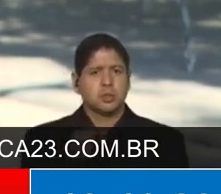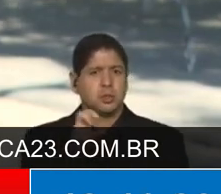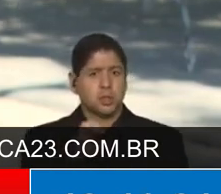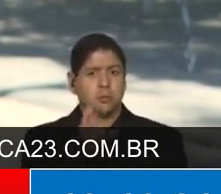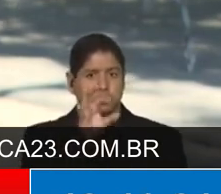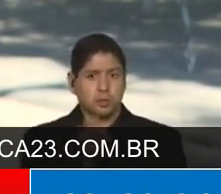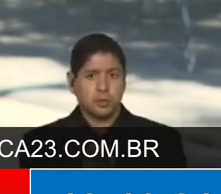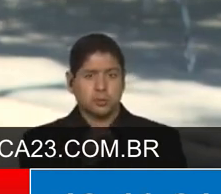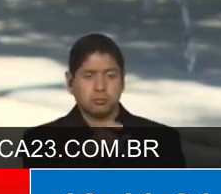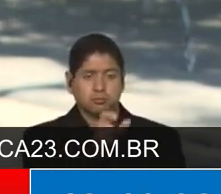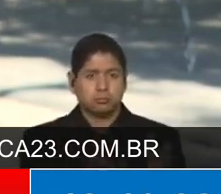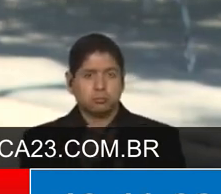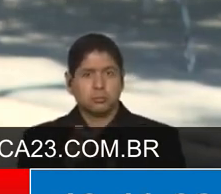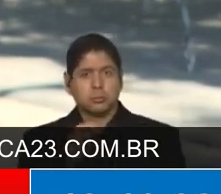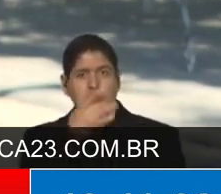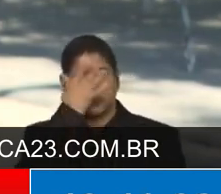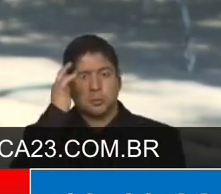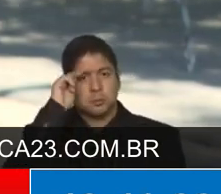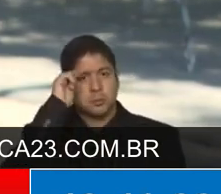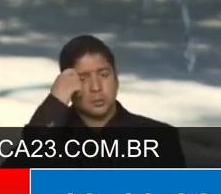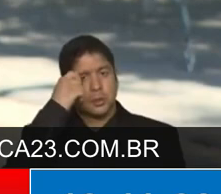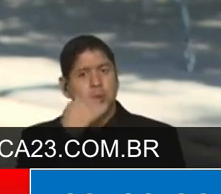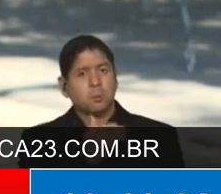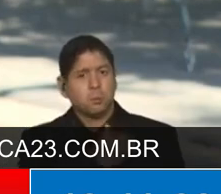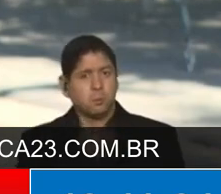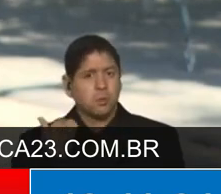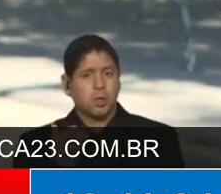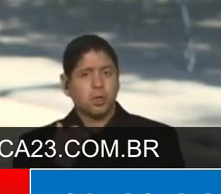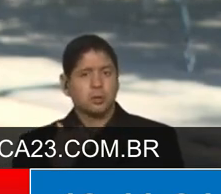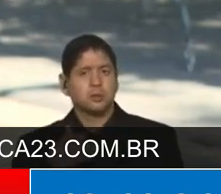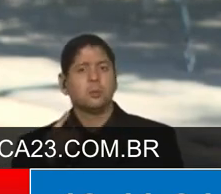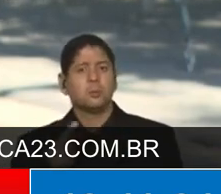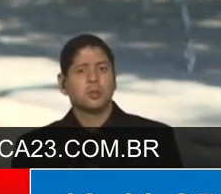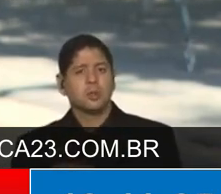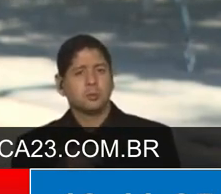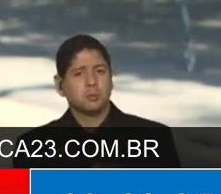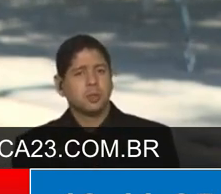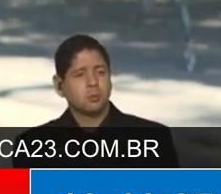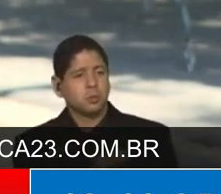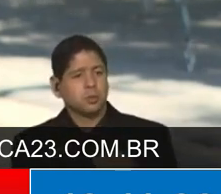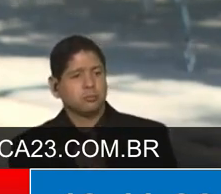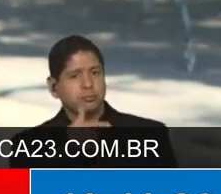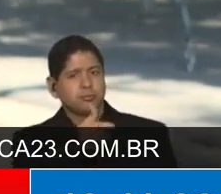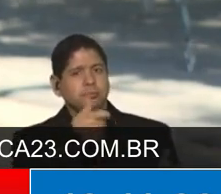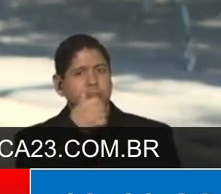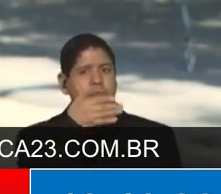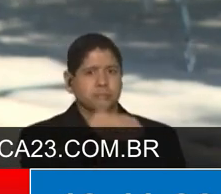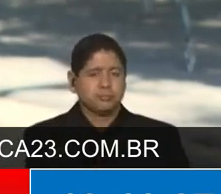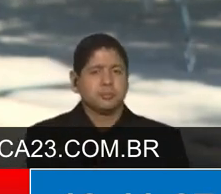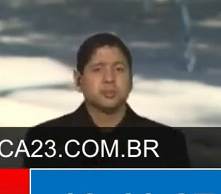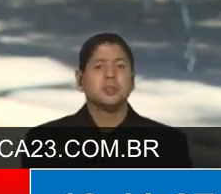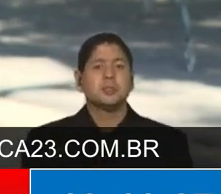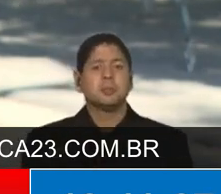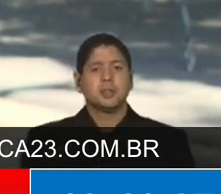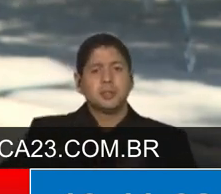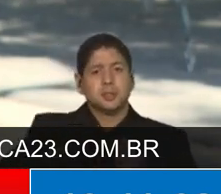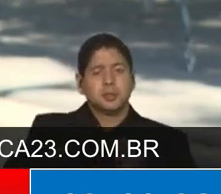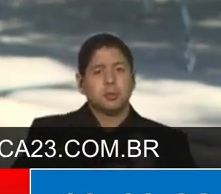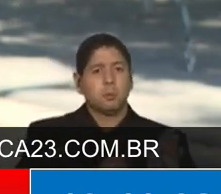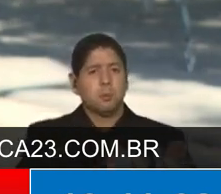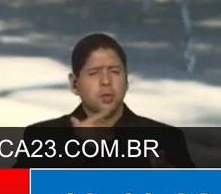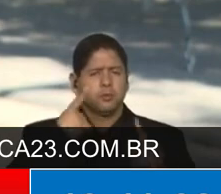76,5% dessas pessoas são vítimas de morte nas intervenções feitas pela polícia. E também os crimes de